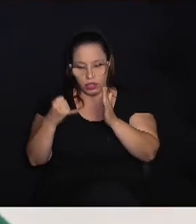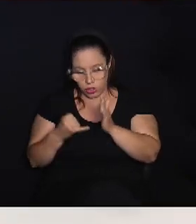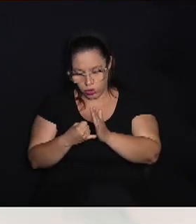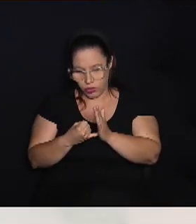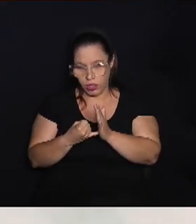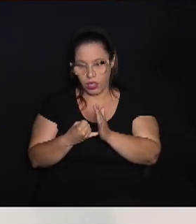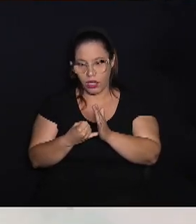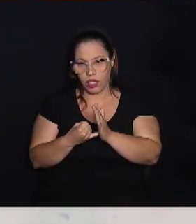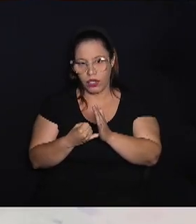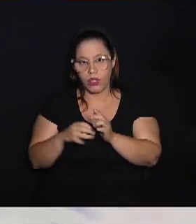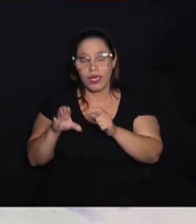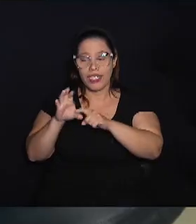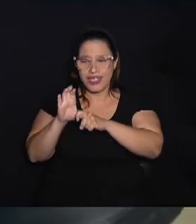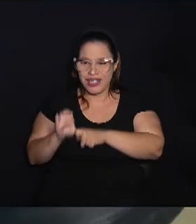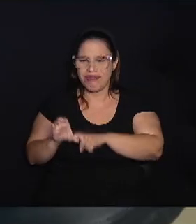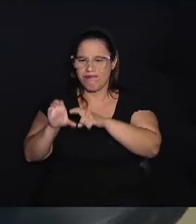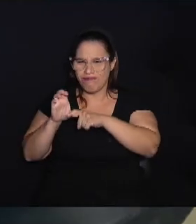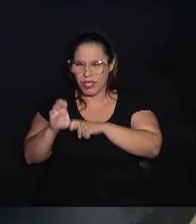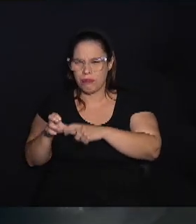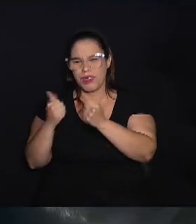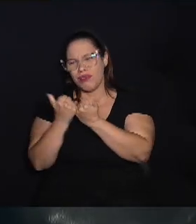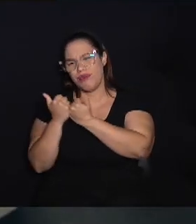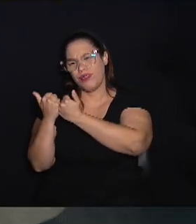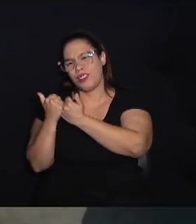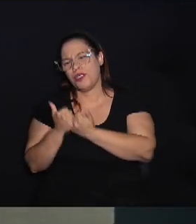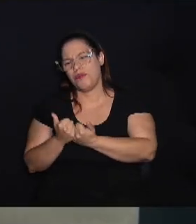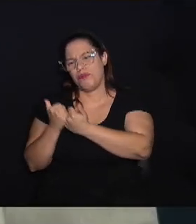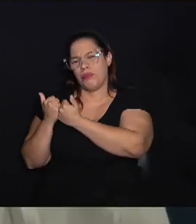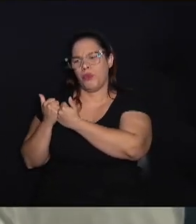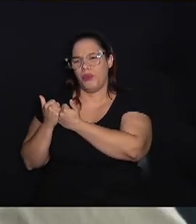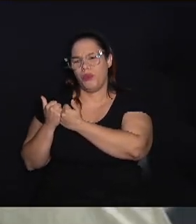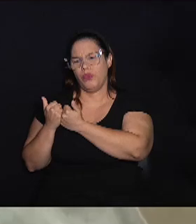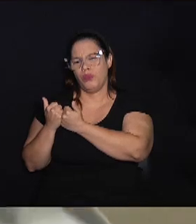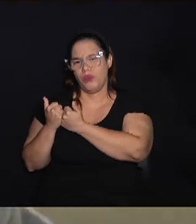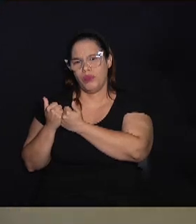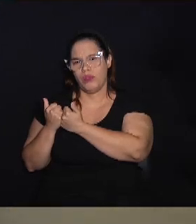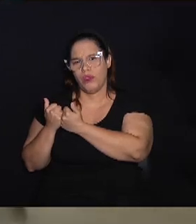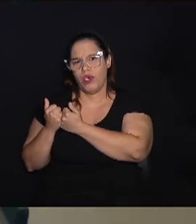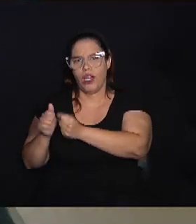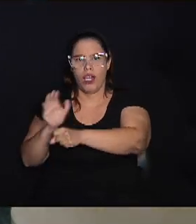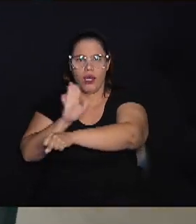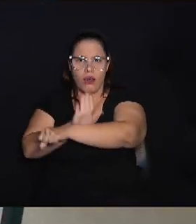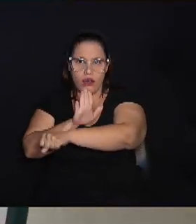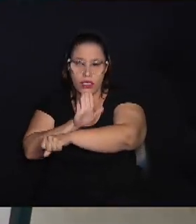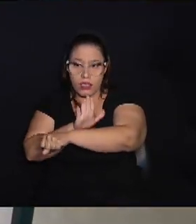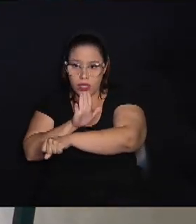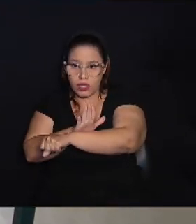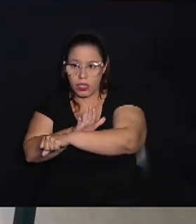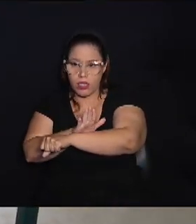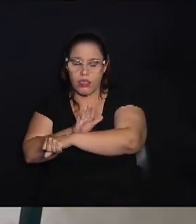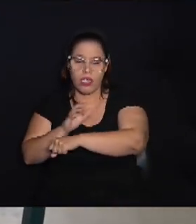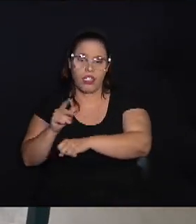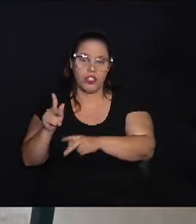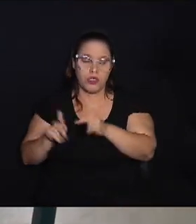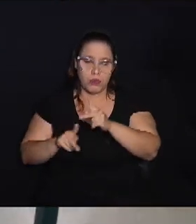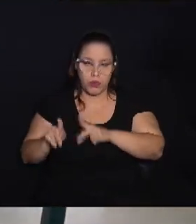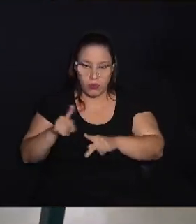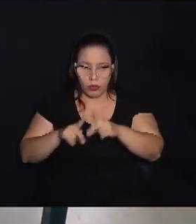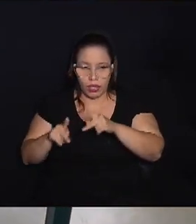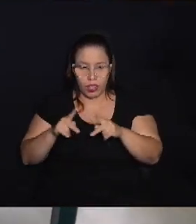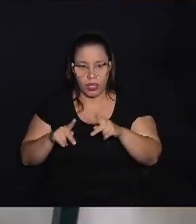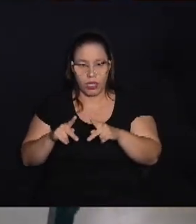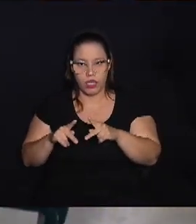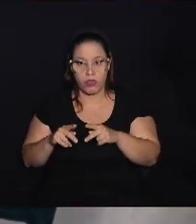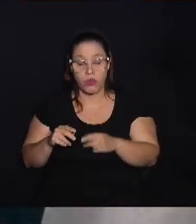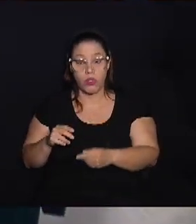depende bastante de patrocínio, né? Justamente porque a gente atende pessoas em situação de vulnerabilidade, muitas vezes que não conseguem